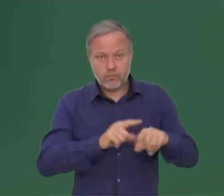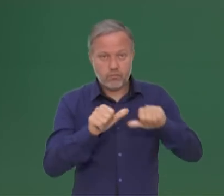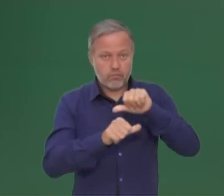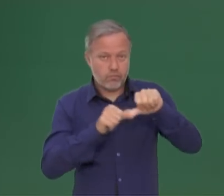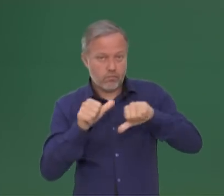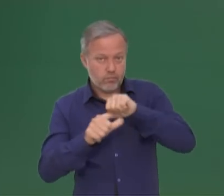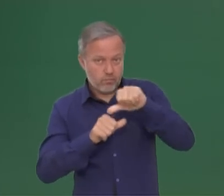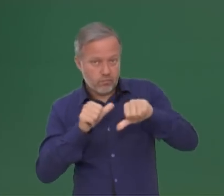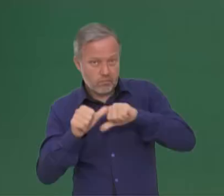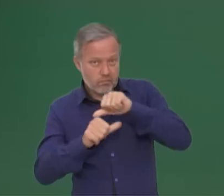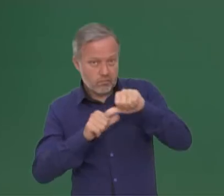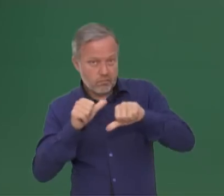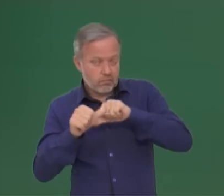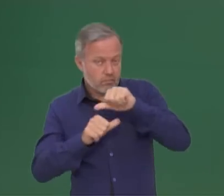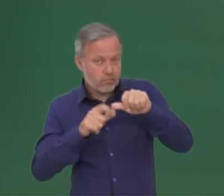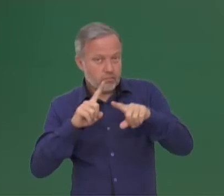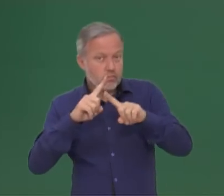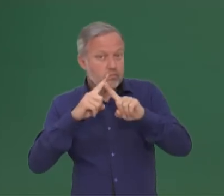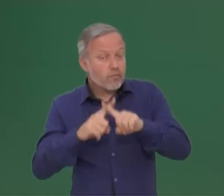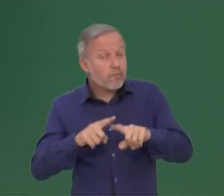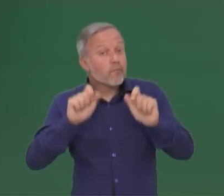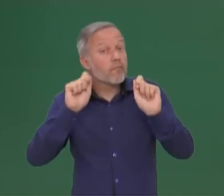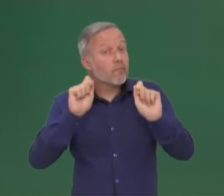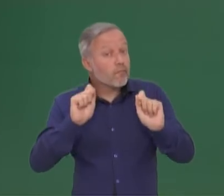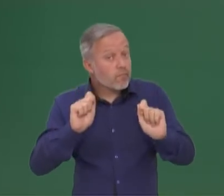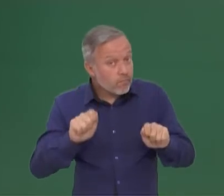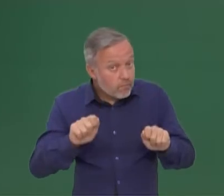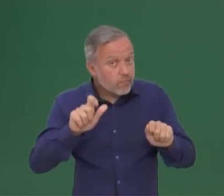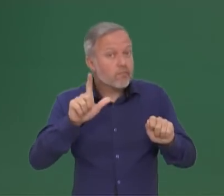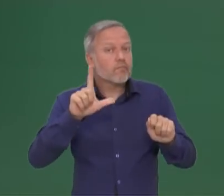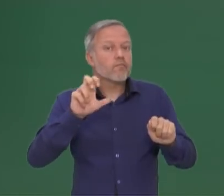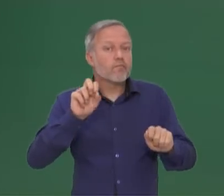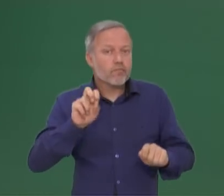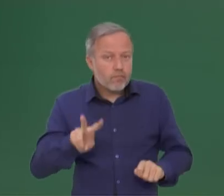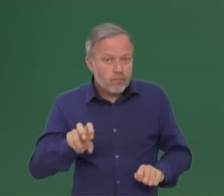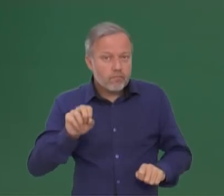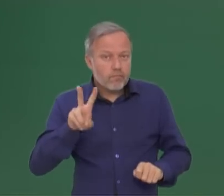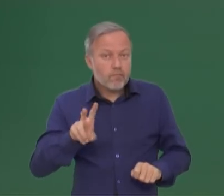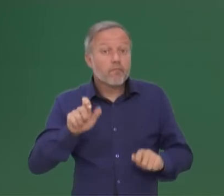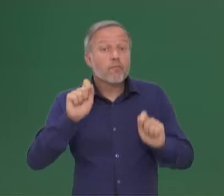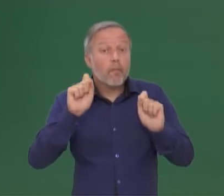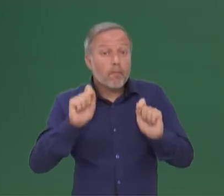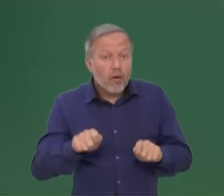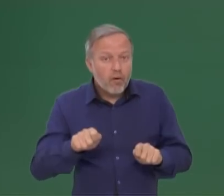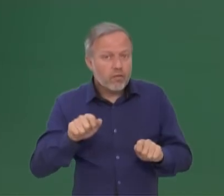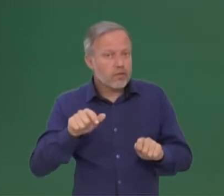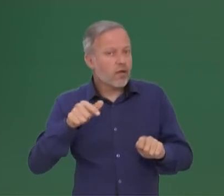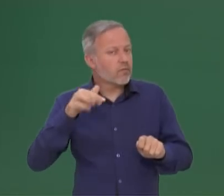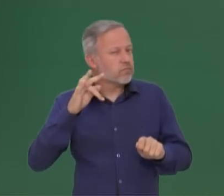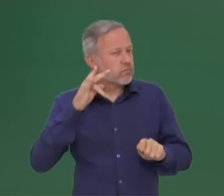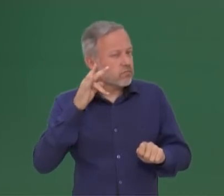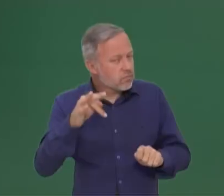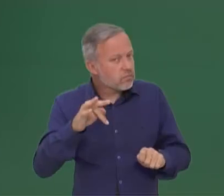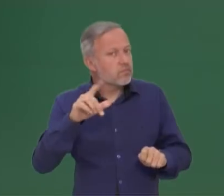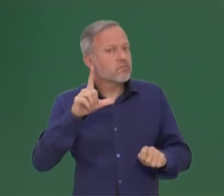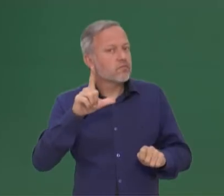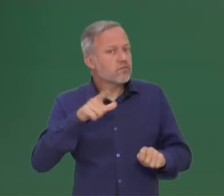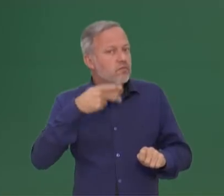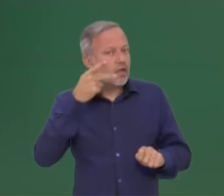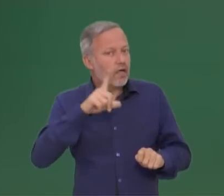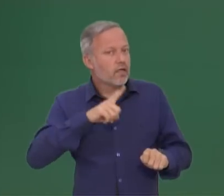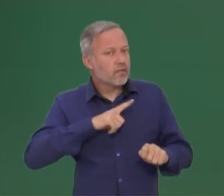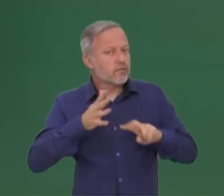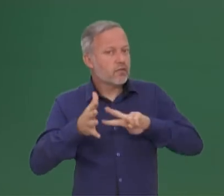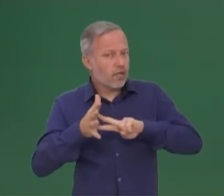mutação, pode-se dizer que o vírus pode ser um ser vivo. Só que nós vamos utilizar